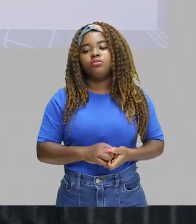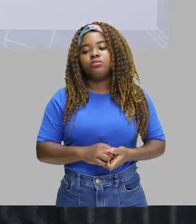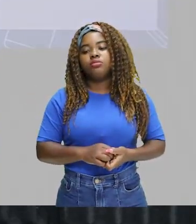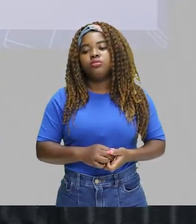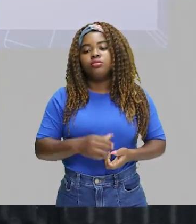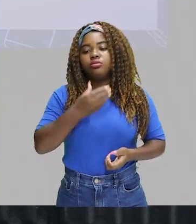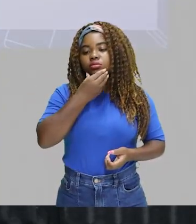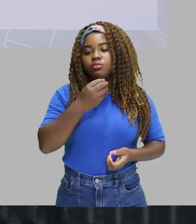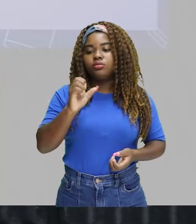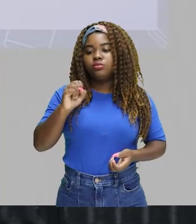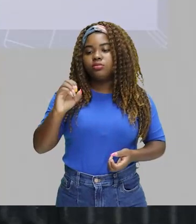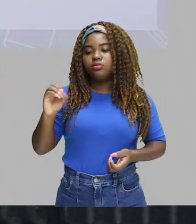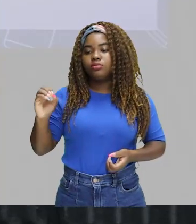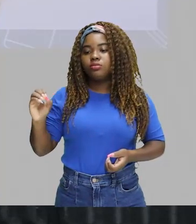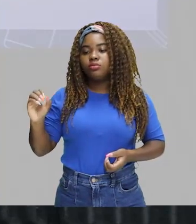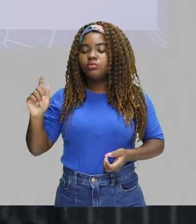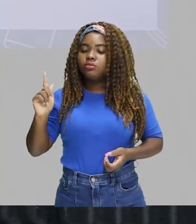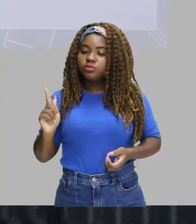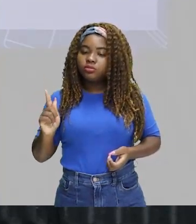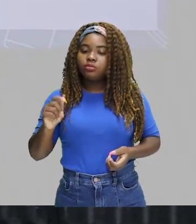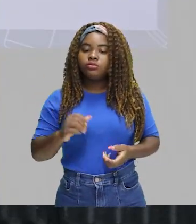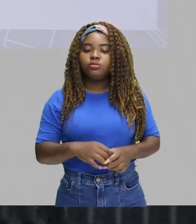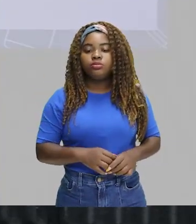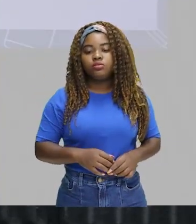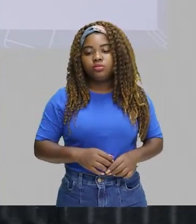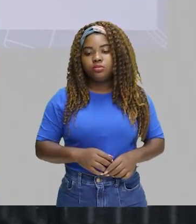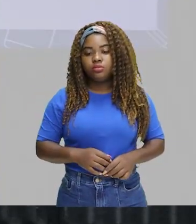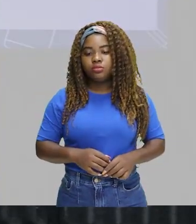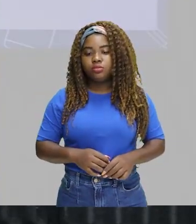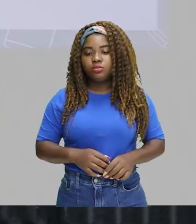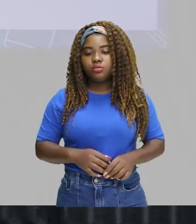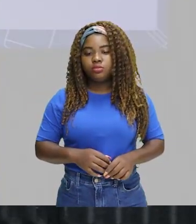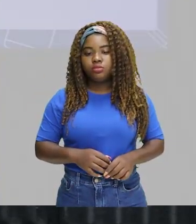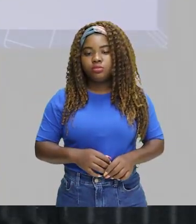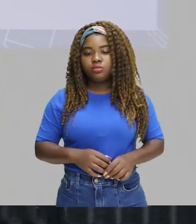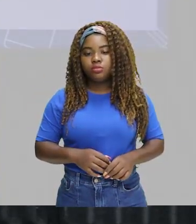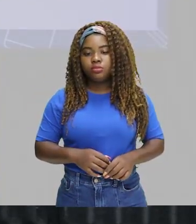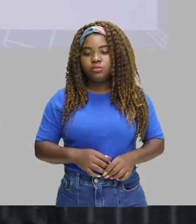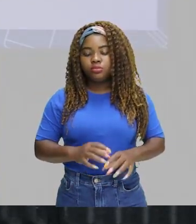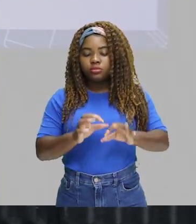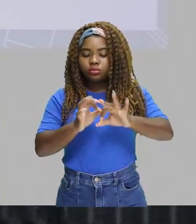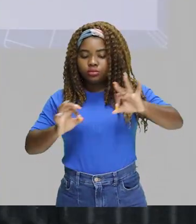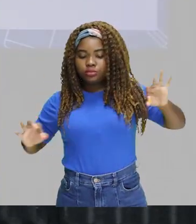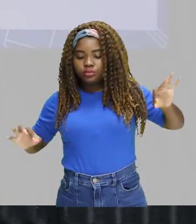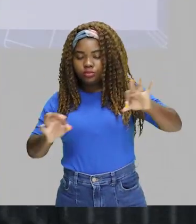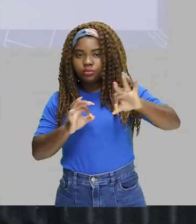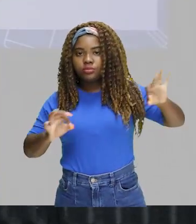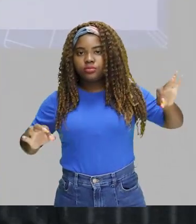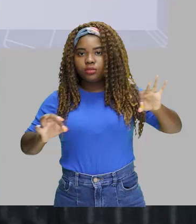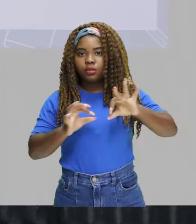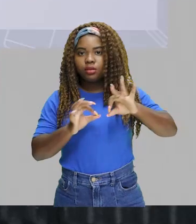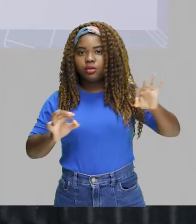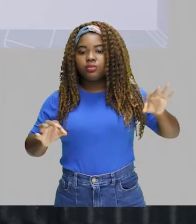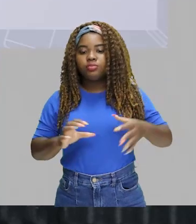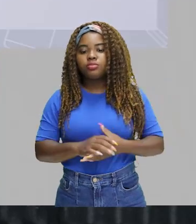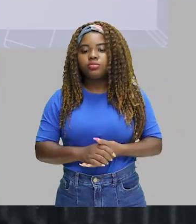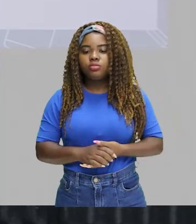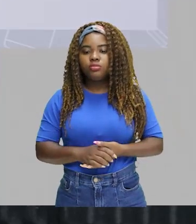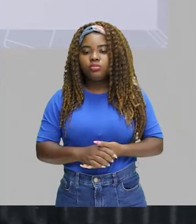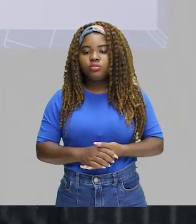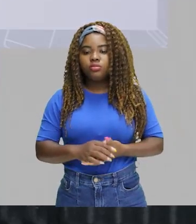Do masculino, um pouquinho mais pesado, 800 gramas. O comprimento do dardo no